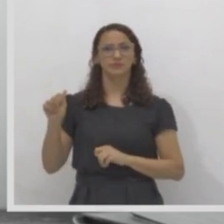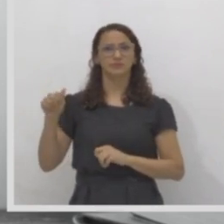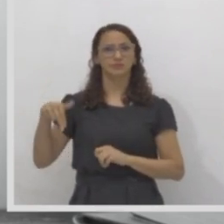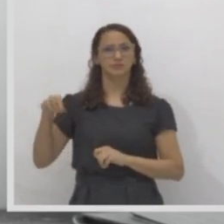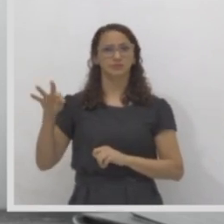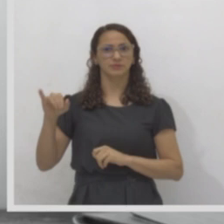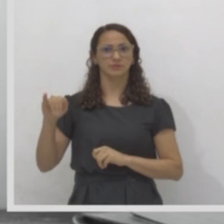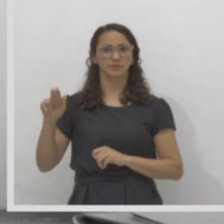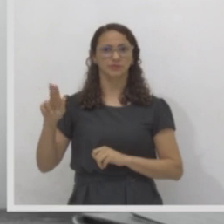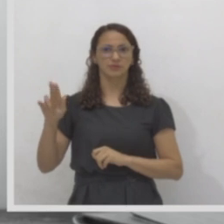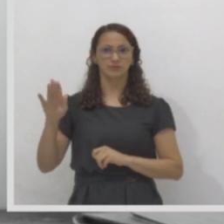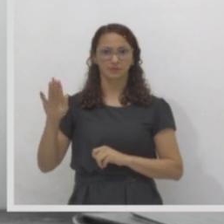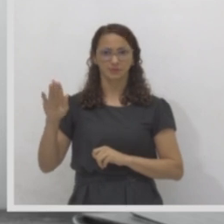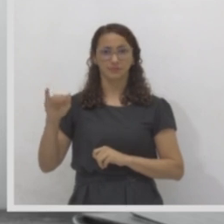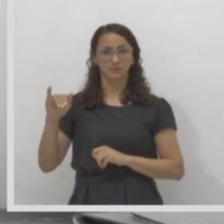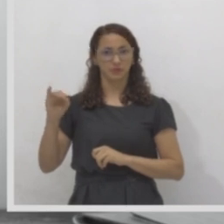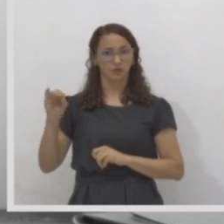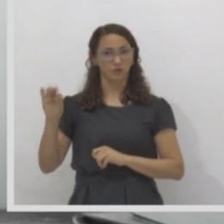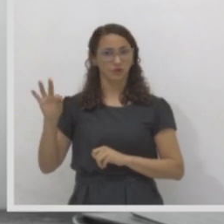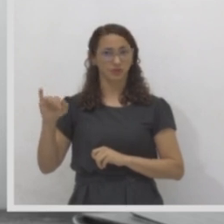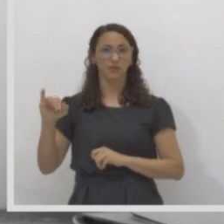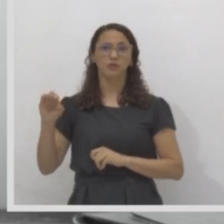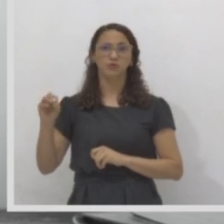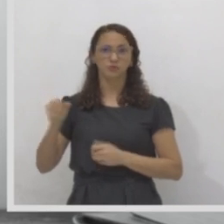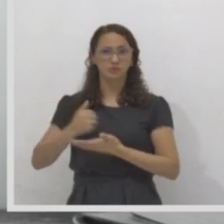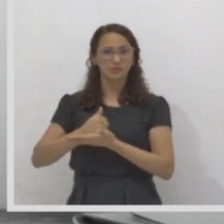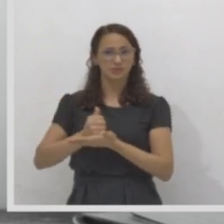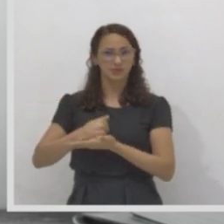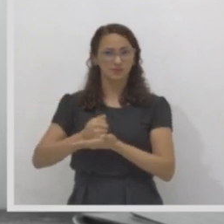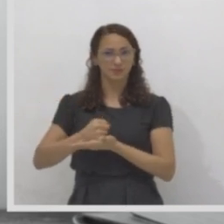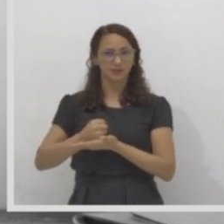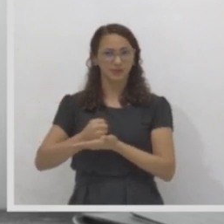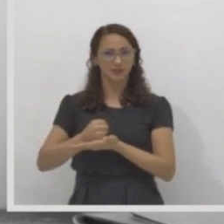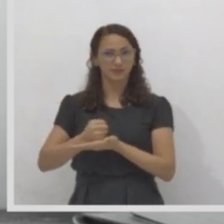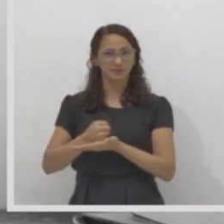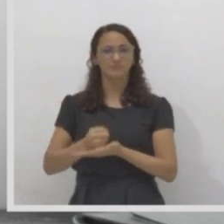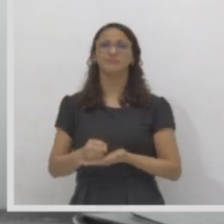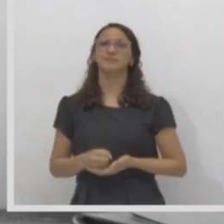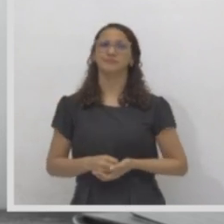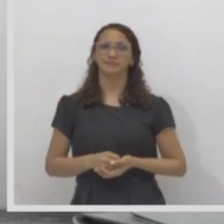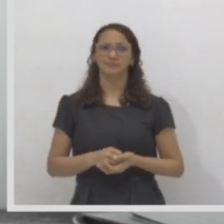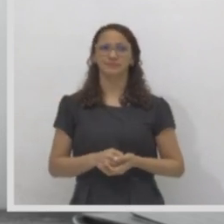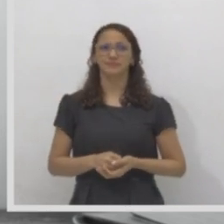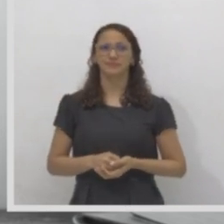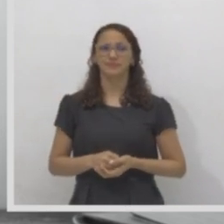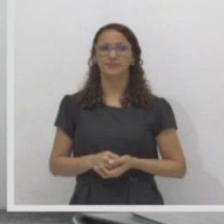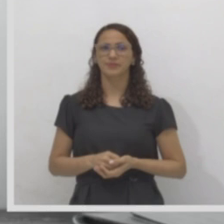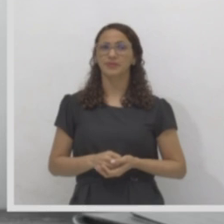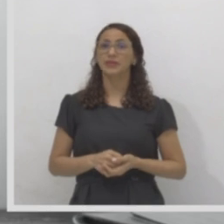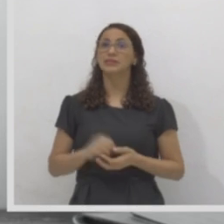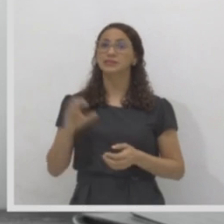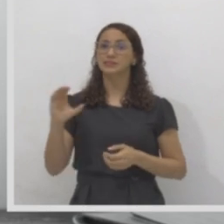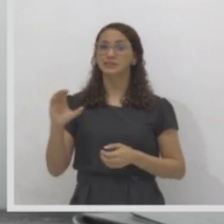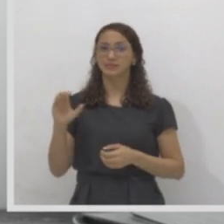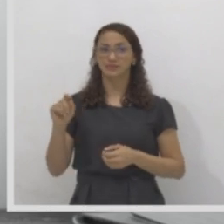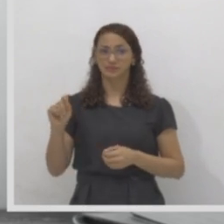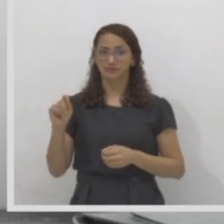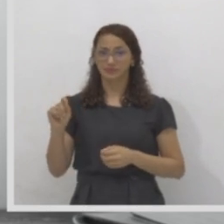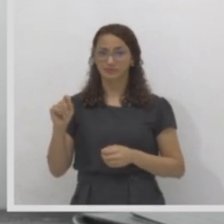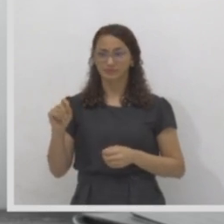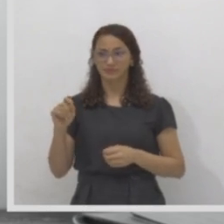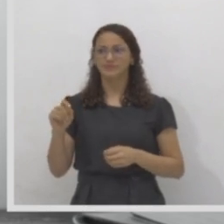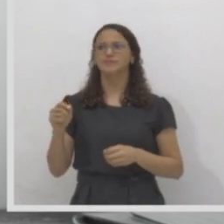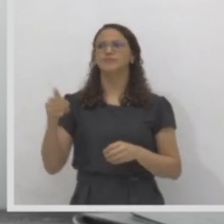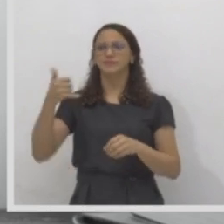que produzem medicamentos através dos fungos. Na letra C, o fungo transforma o caldo